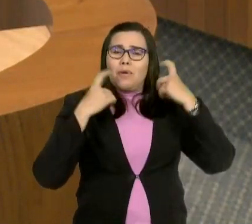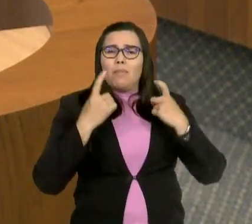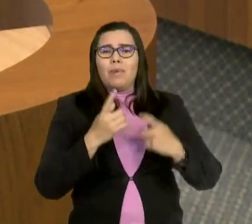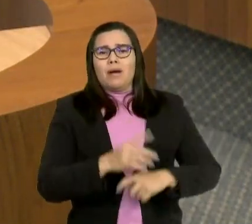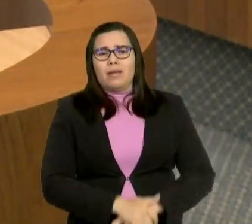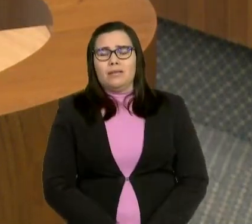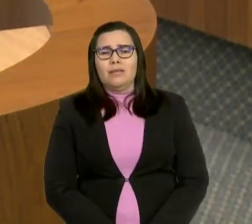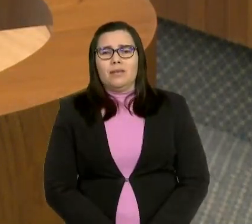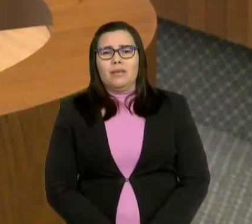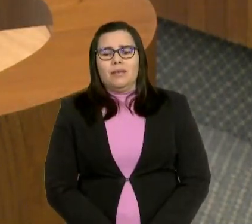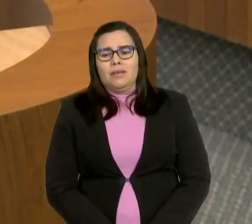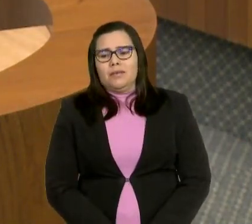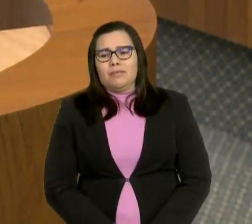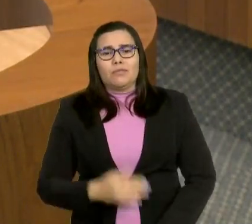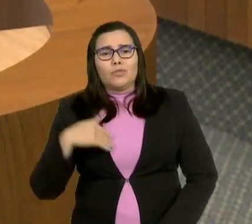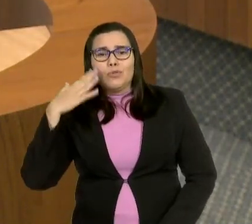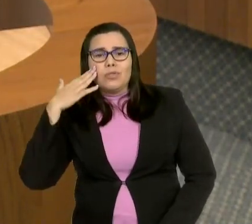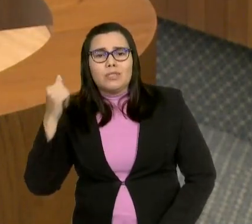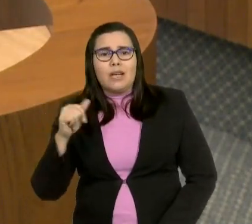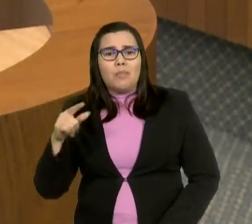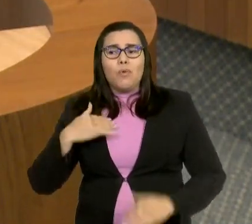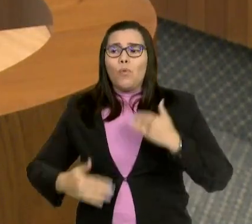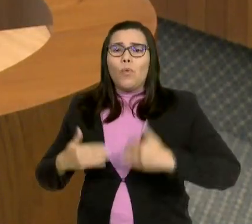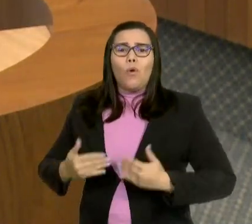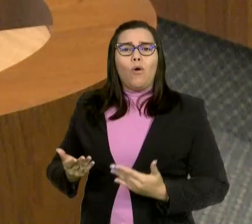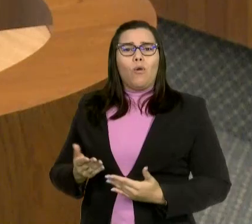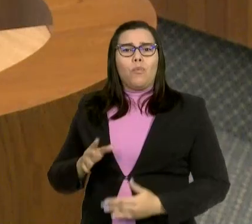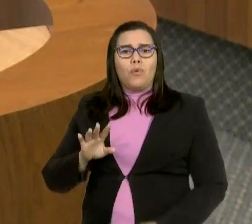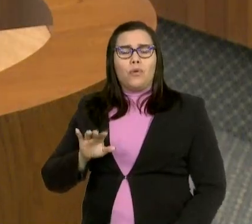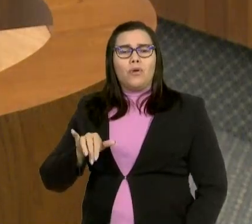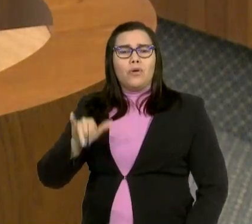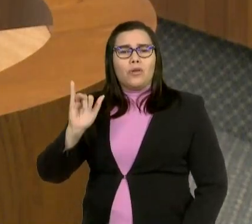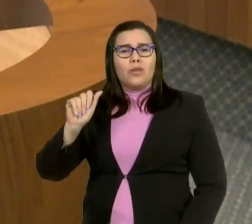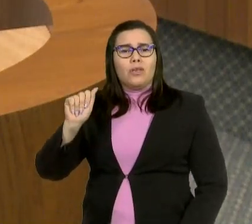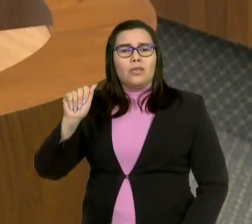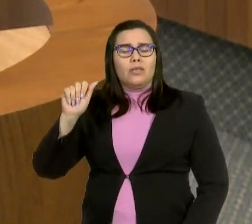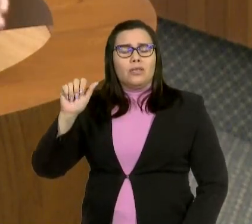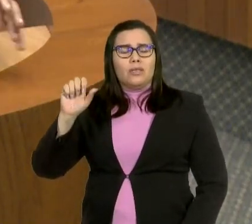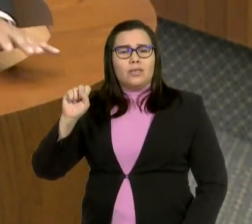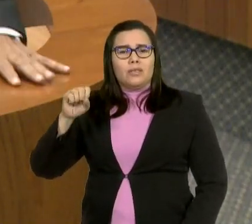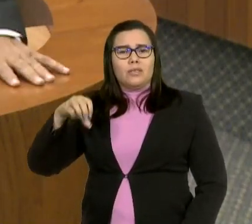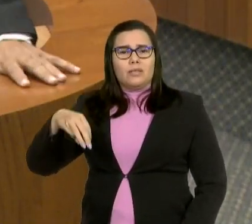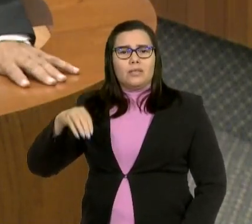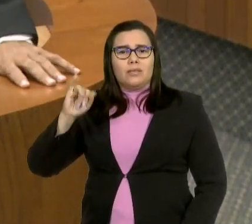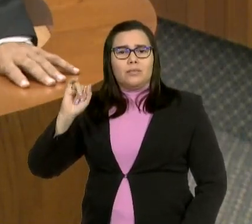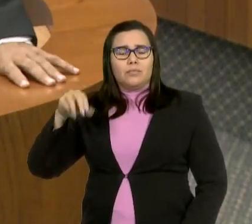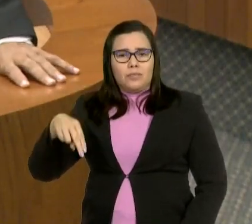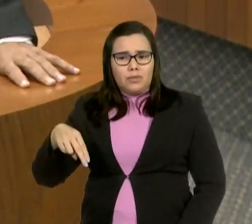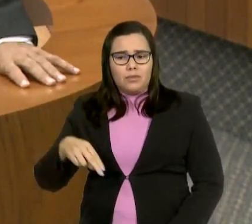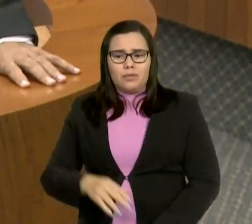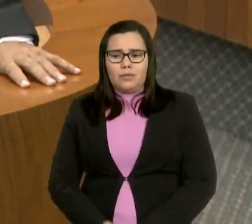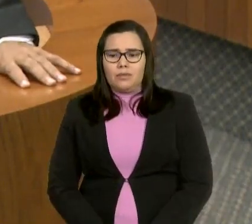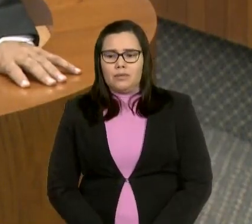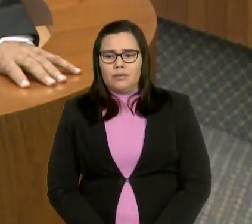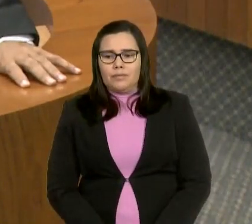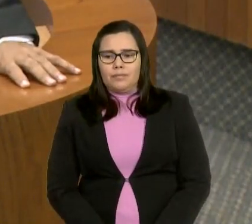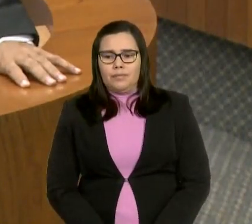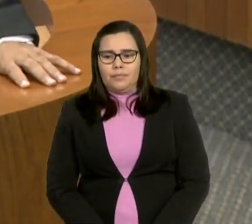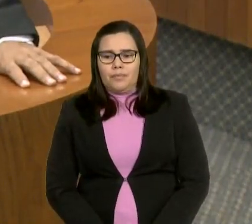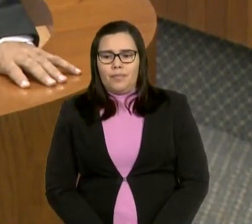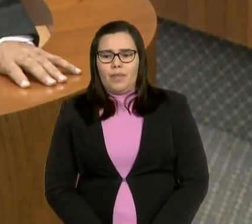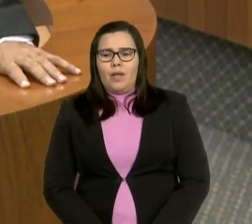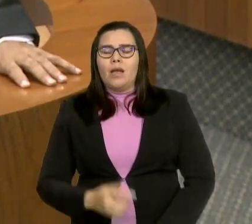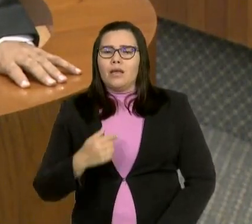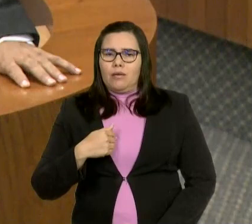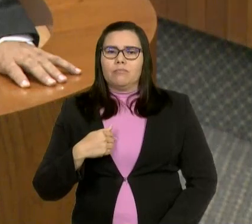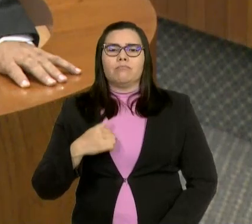ela, mas juridicamente, legalmente, não tem essa definição, porque o laudo só sai com 30 dias. Inclusive, já entrei em contato com o secretário